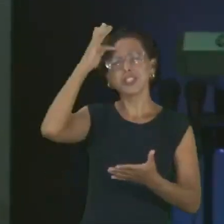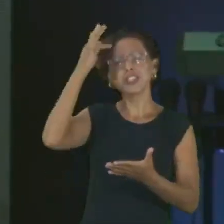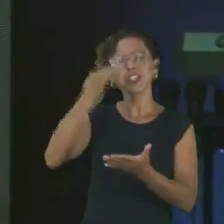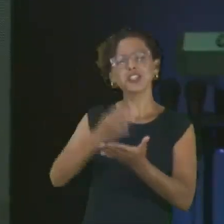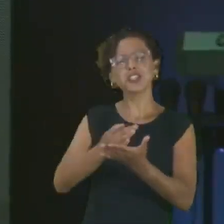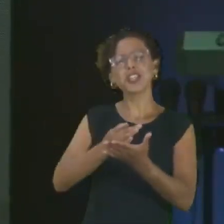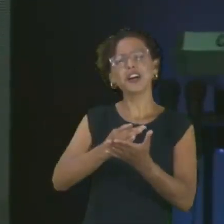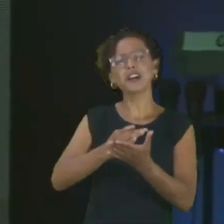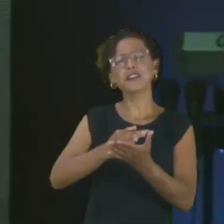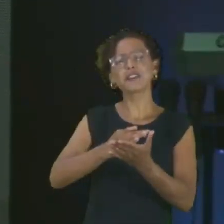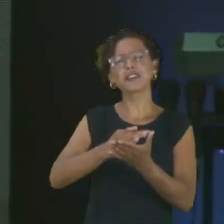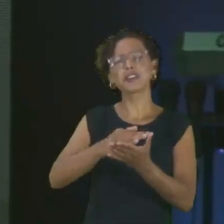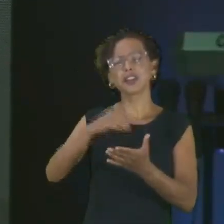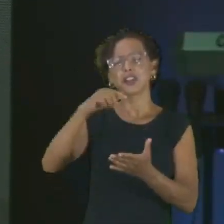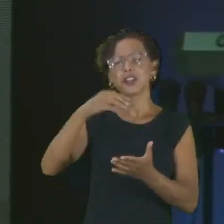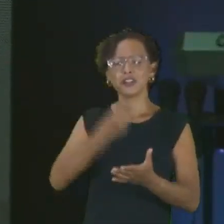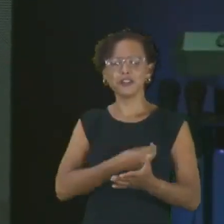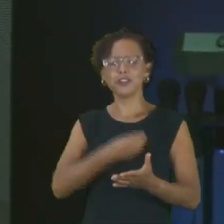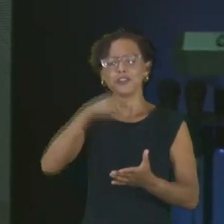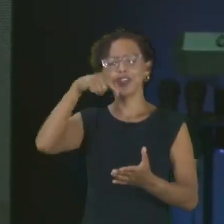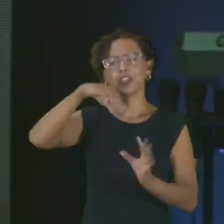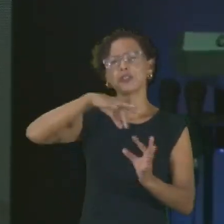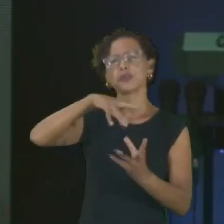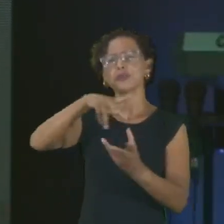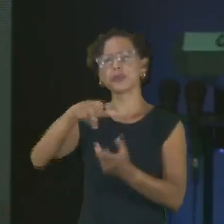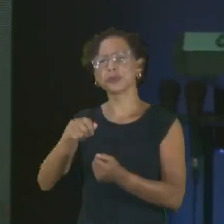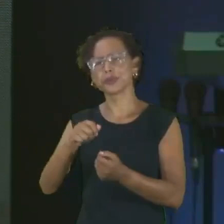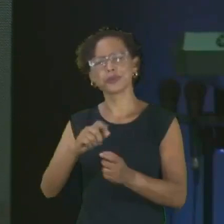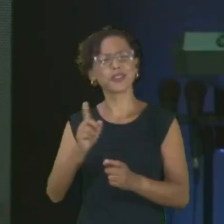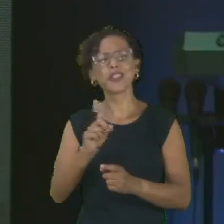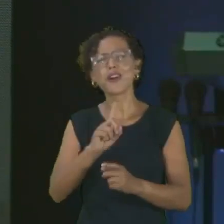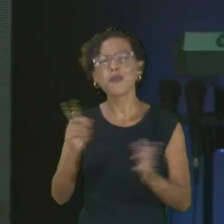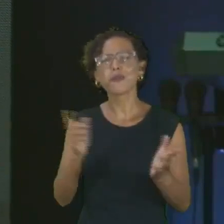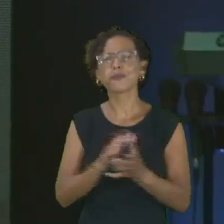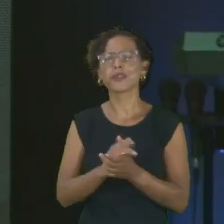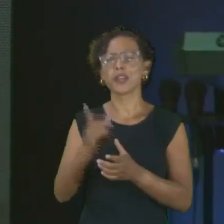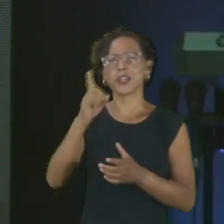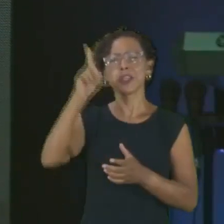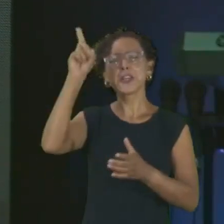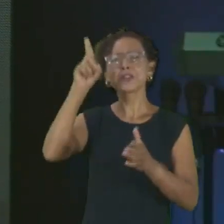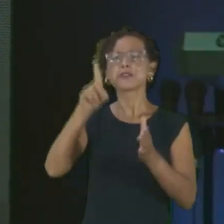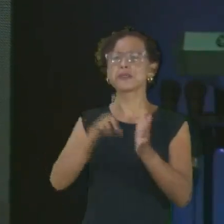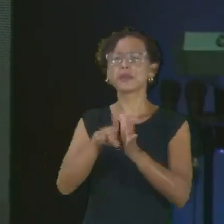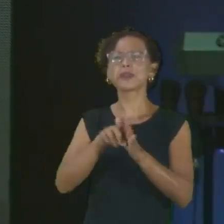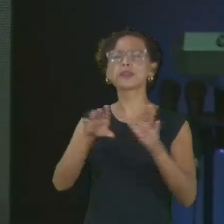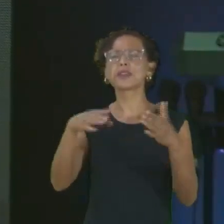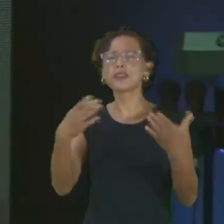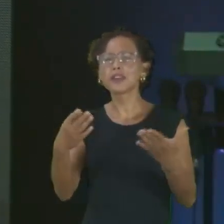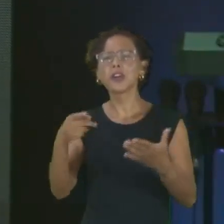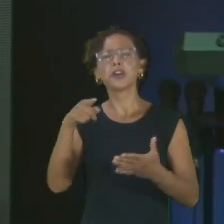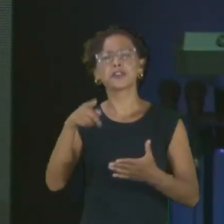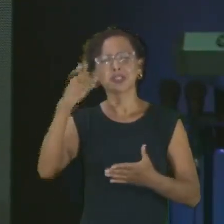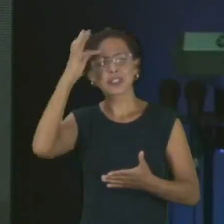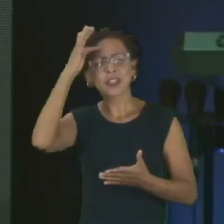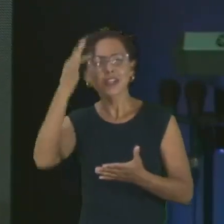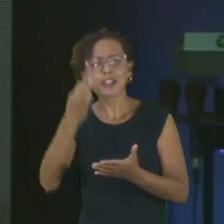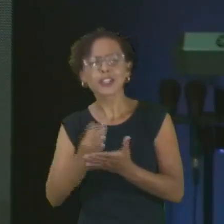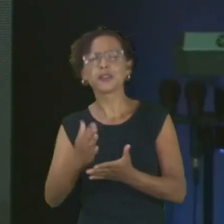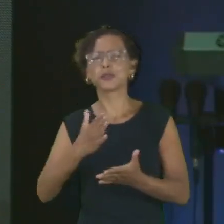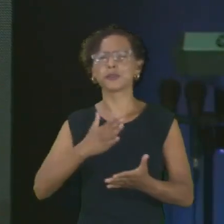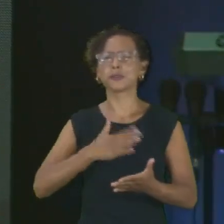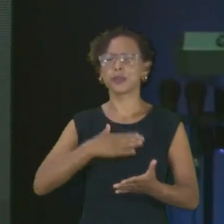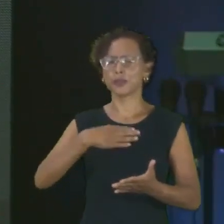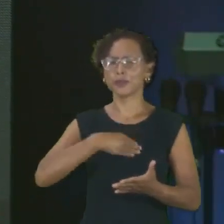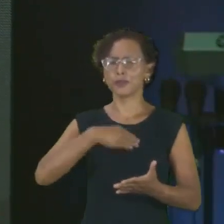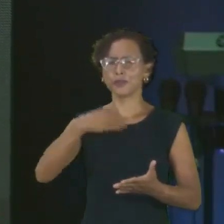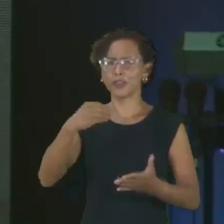não? Uma pergunta: você creu no meu filho? Você creu no poder do sangue de